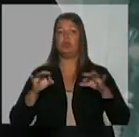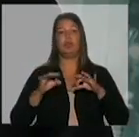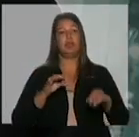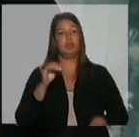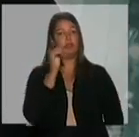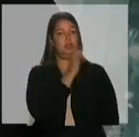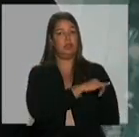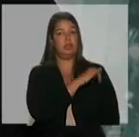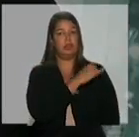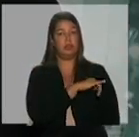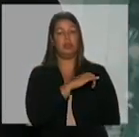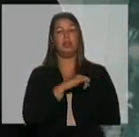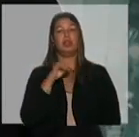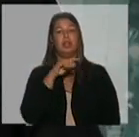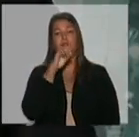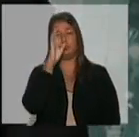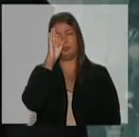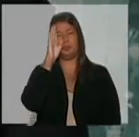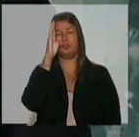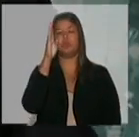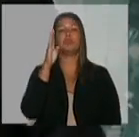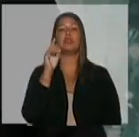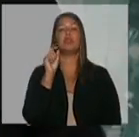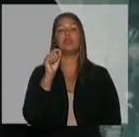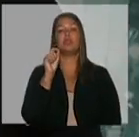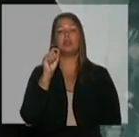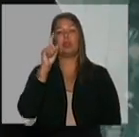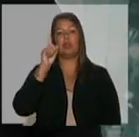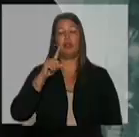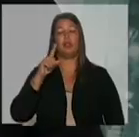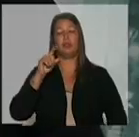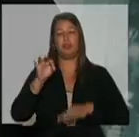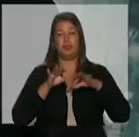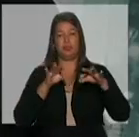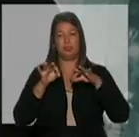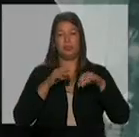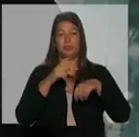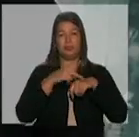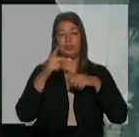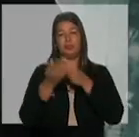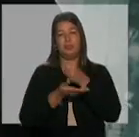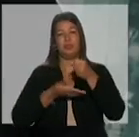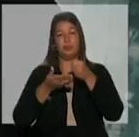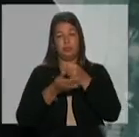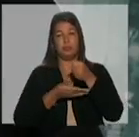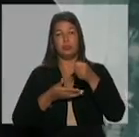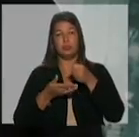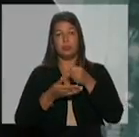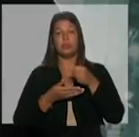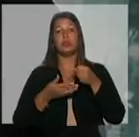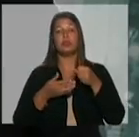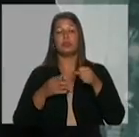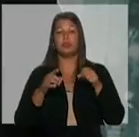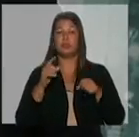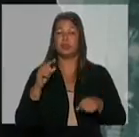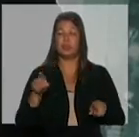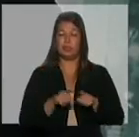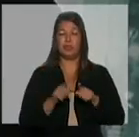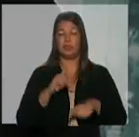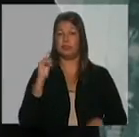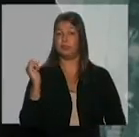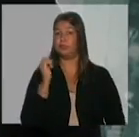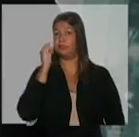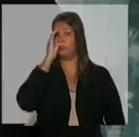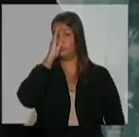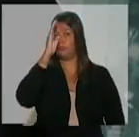Complexo Petroquímico do Rio de Janeiro, cujo viés inicial era a produção de petroquímicos básicos, um insumo importante